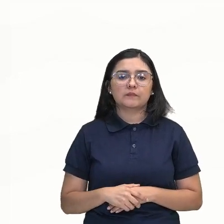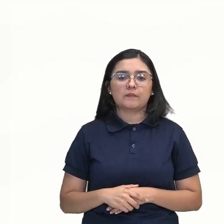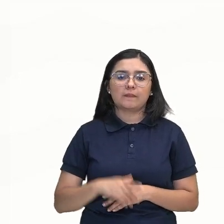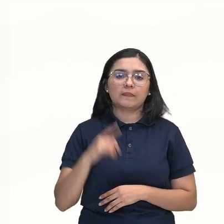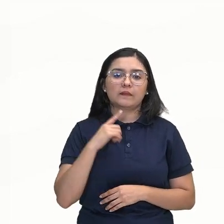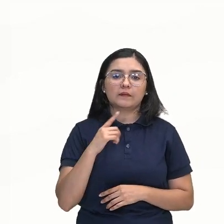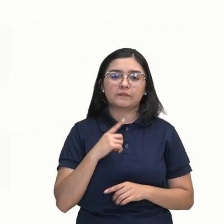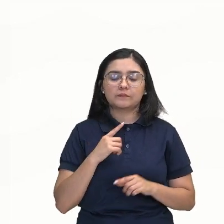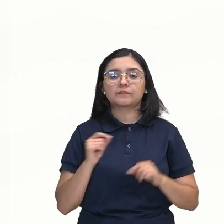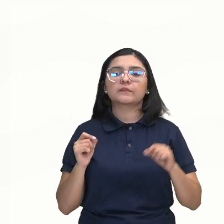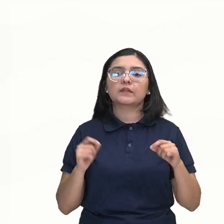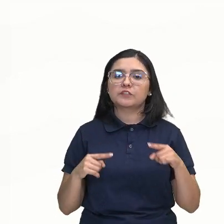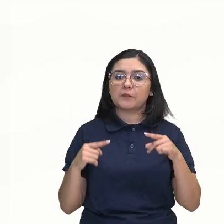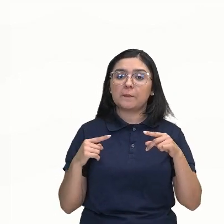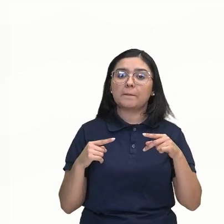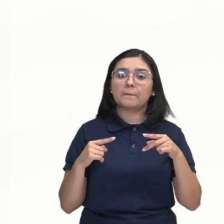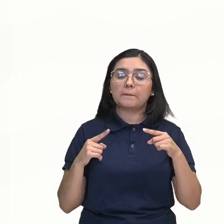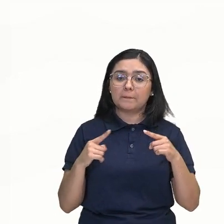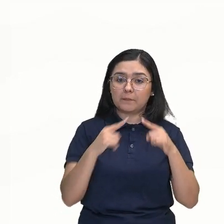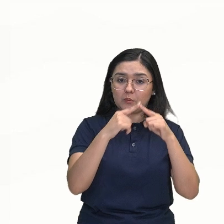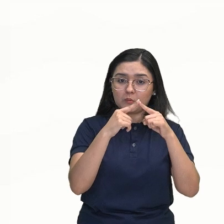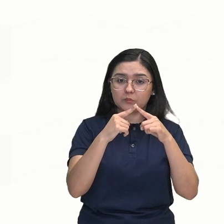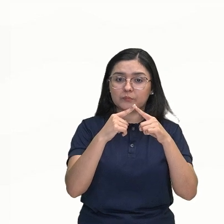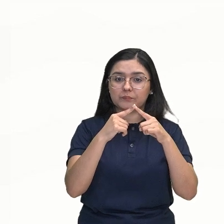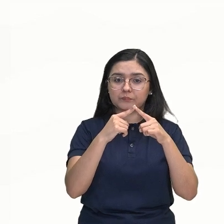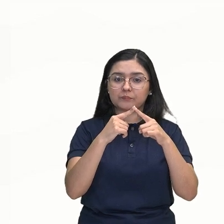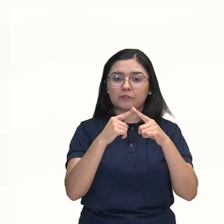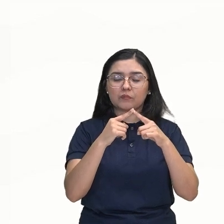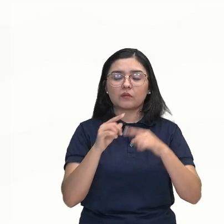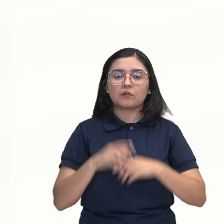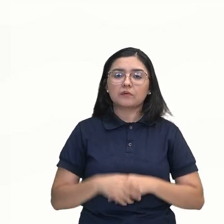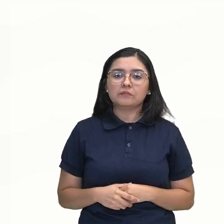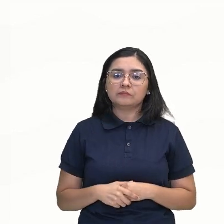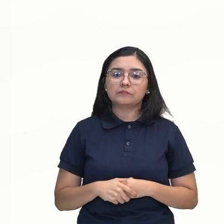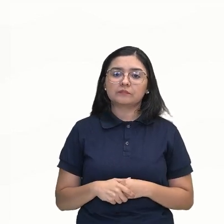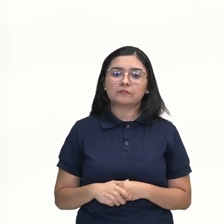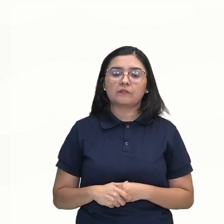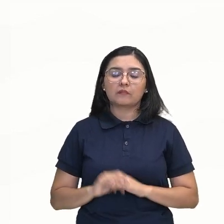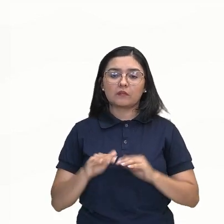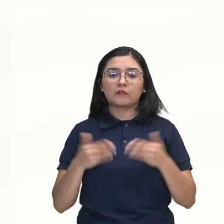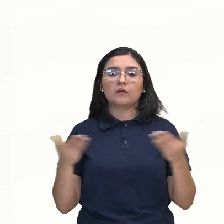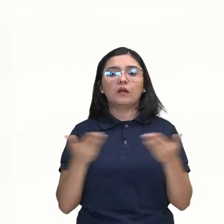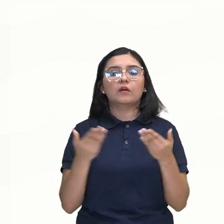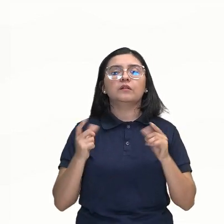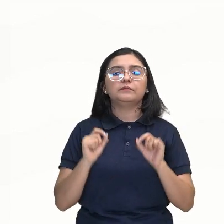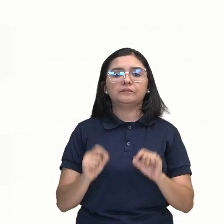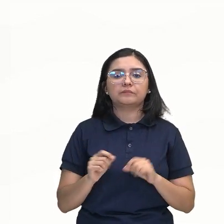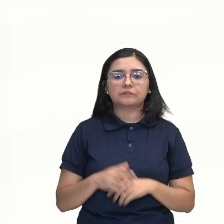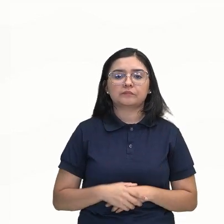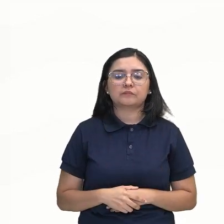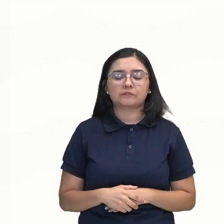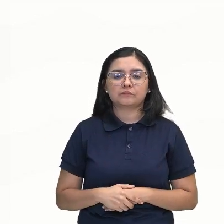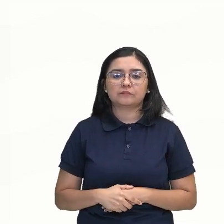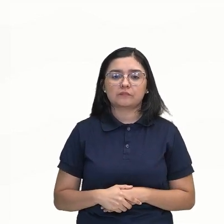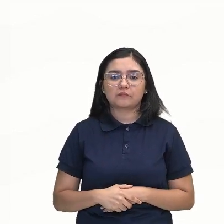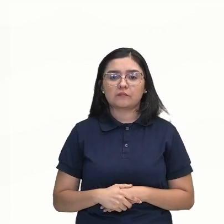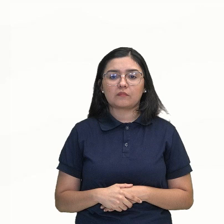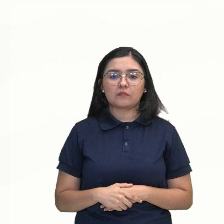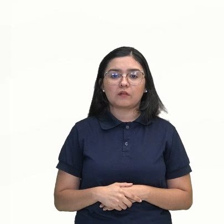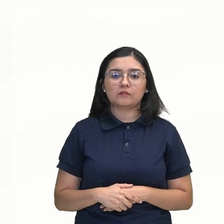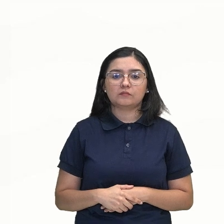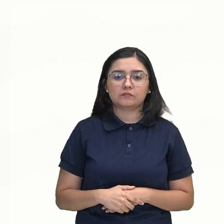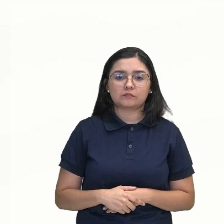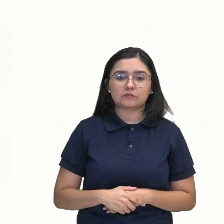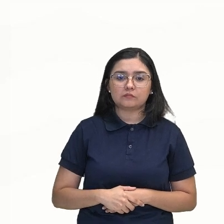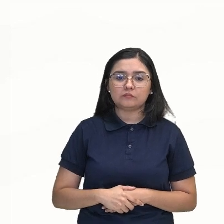este vértice, aqui o nosso pentágono, ok? E vamos traçar diagonais. Eu não vou